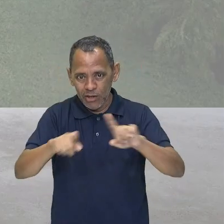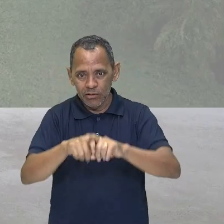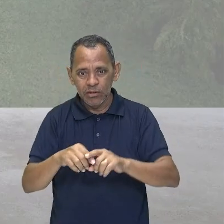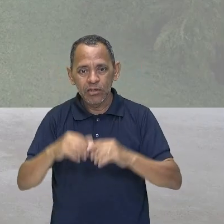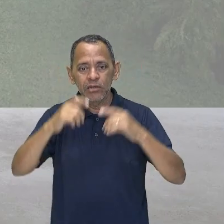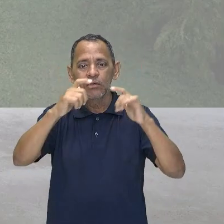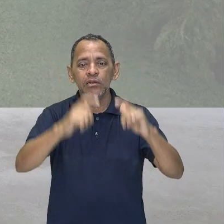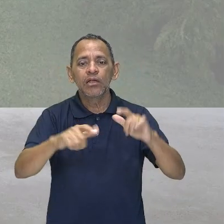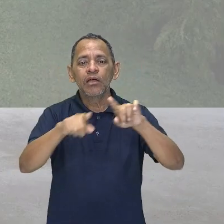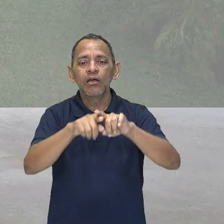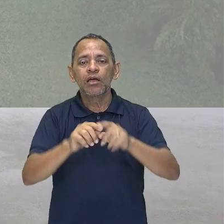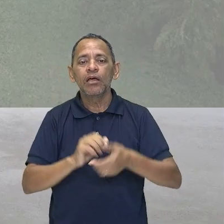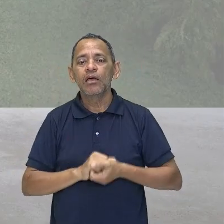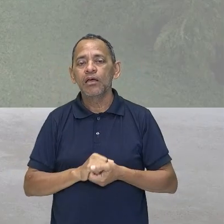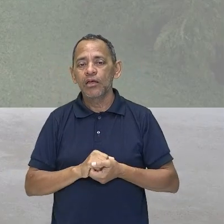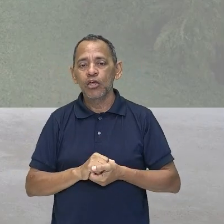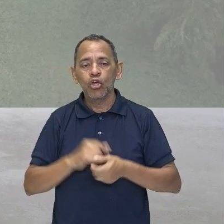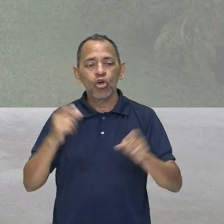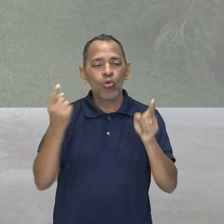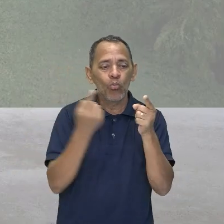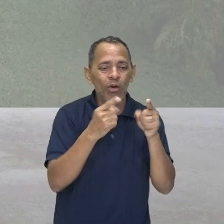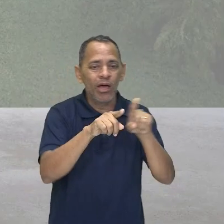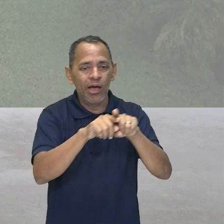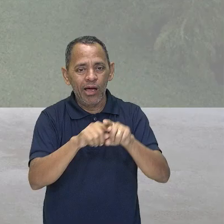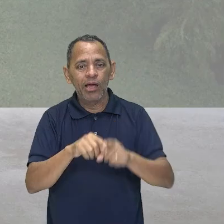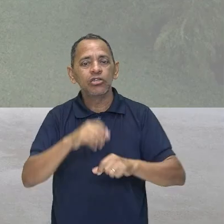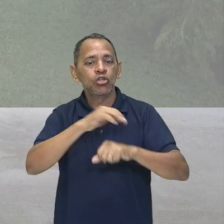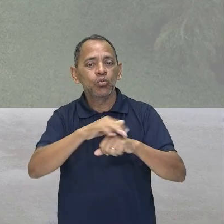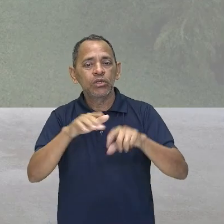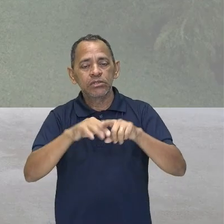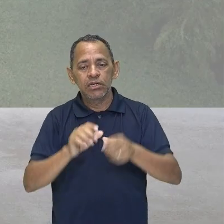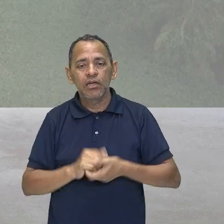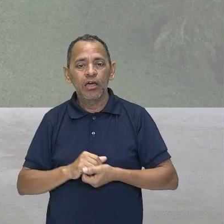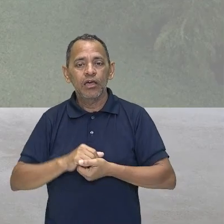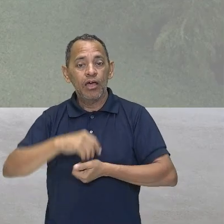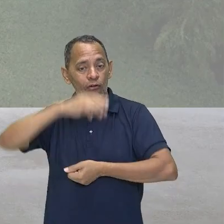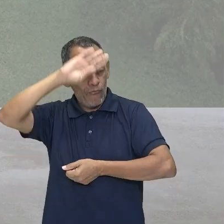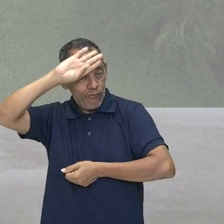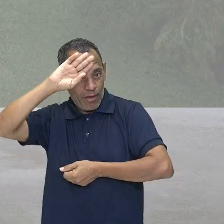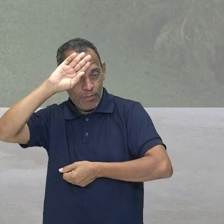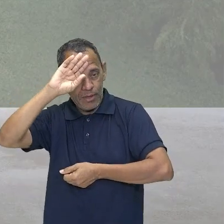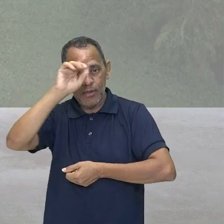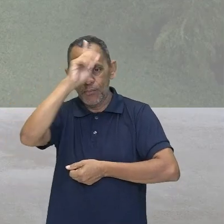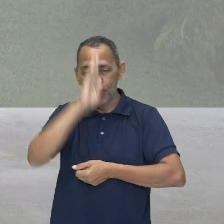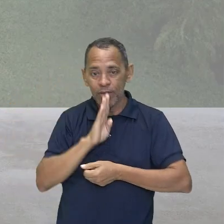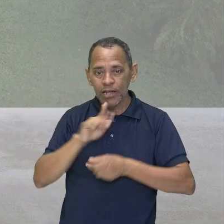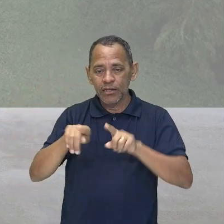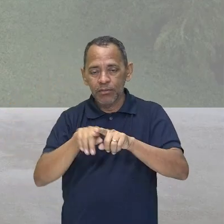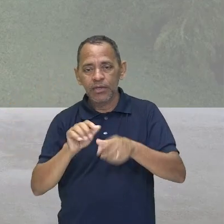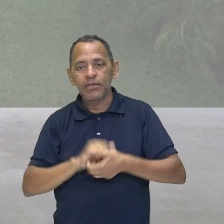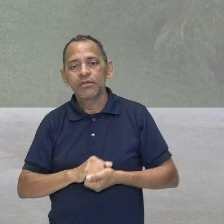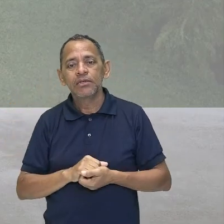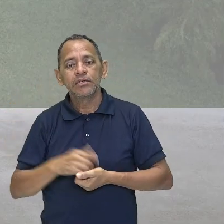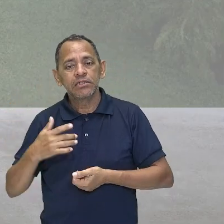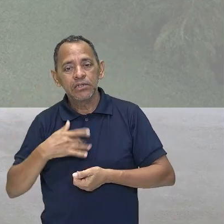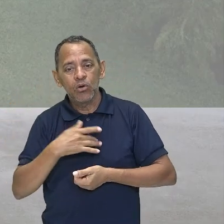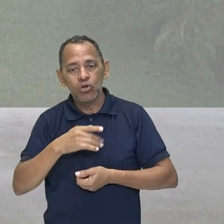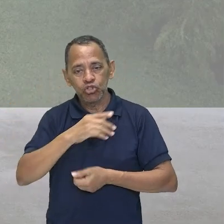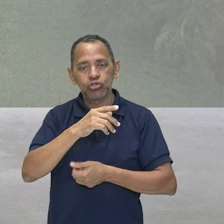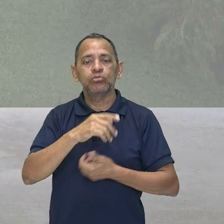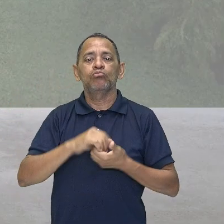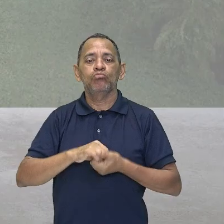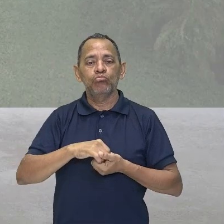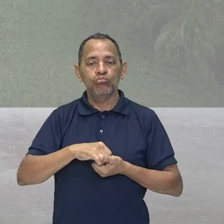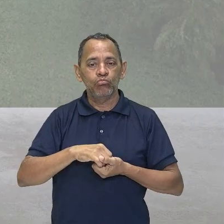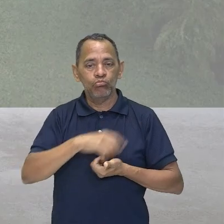se destacou no combate a doenças como a febre amarela, a difteria, tornando-se um pilar da saúde pública do nosso país ao lado da